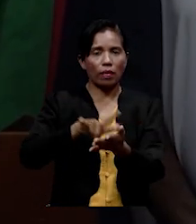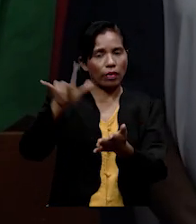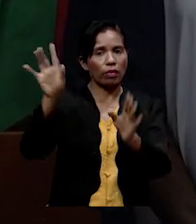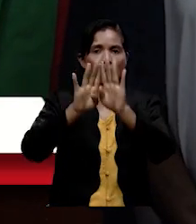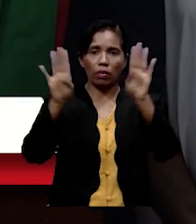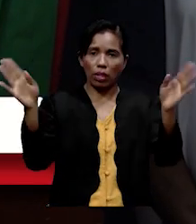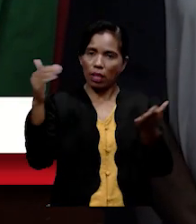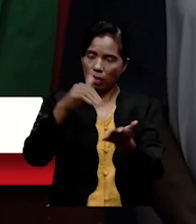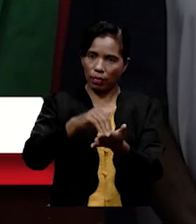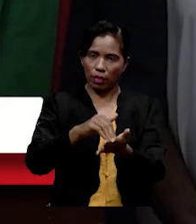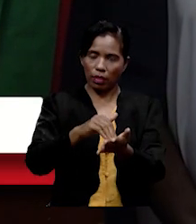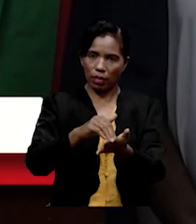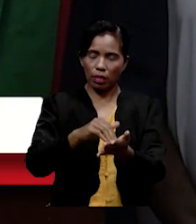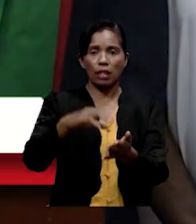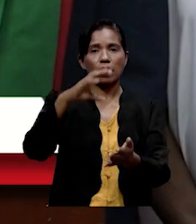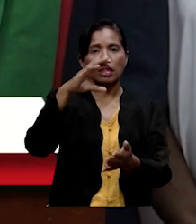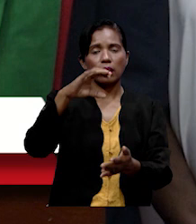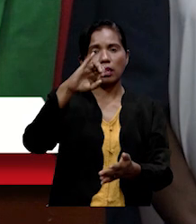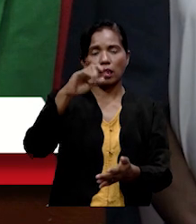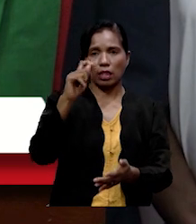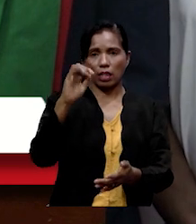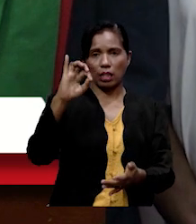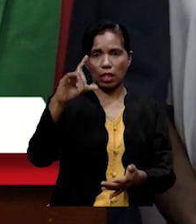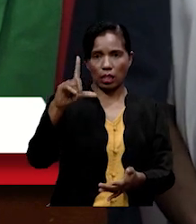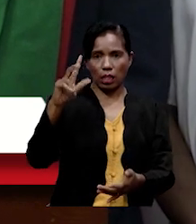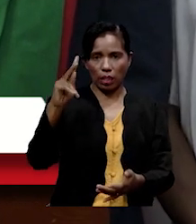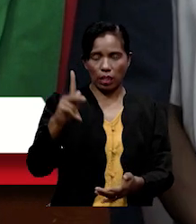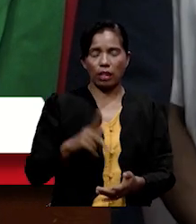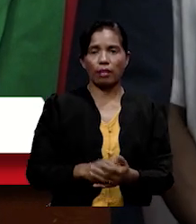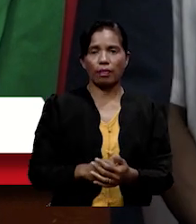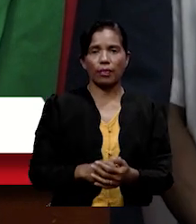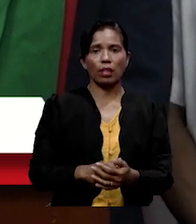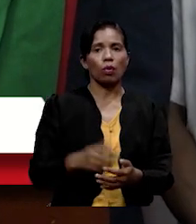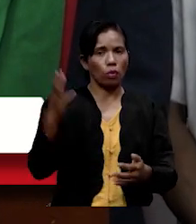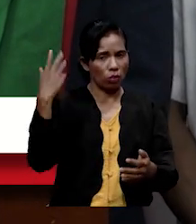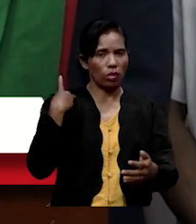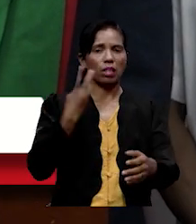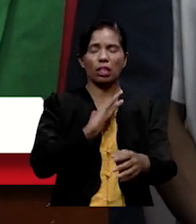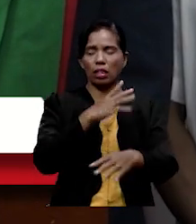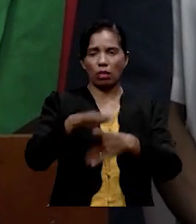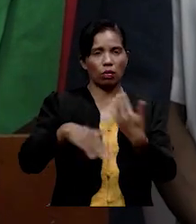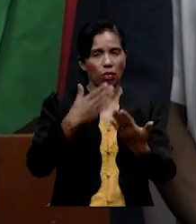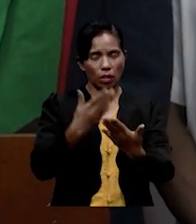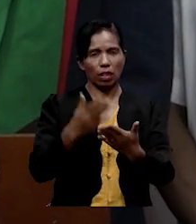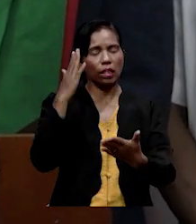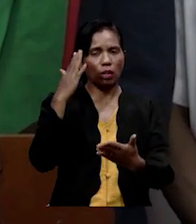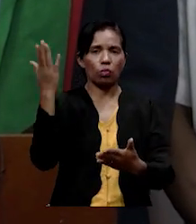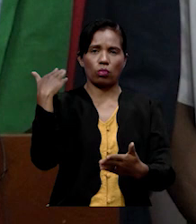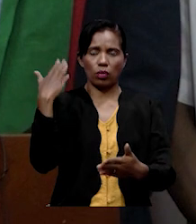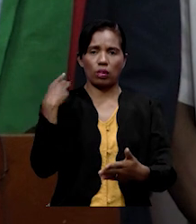avião Citilink. Durante o tempo que Ateten, que é passado antes